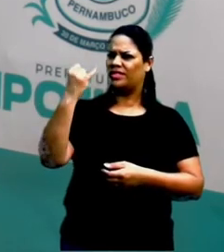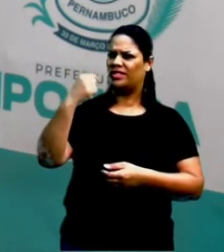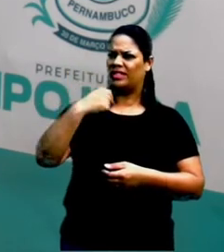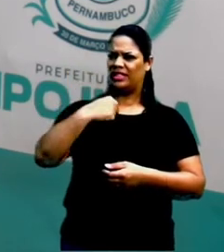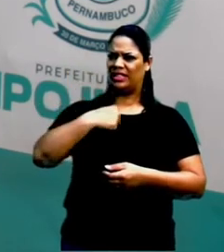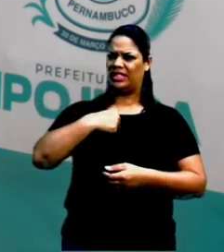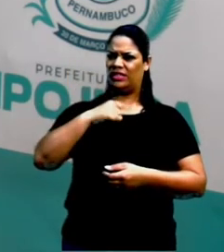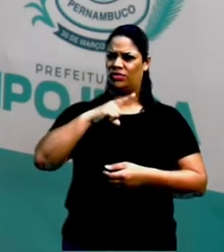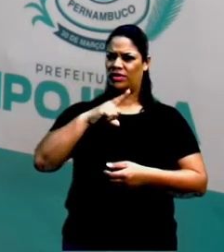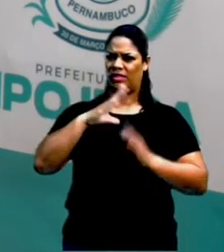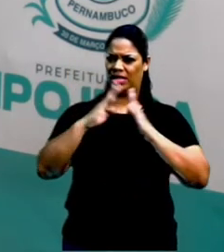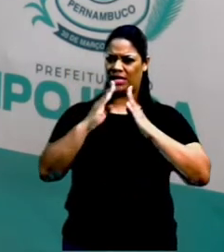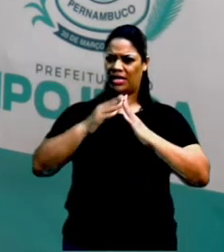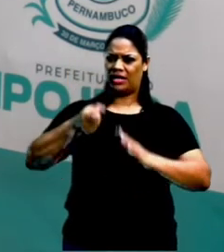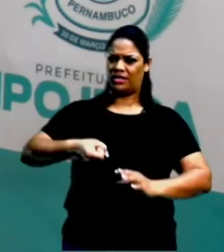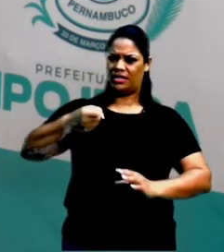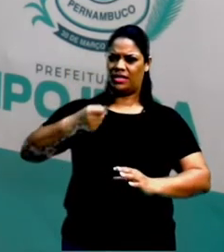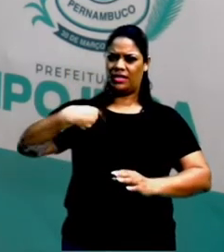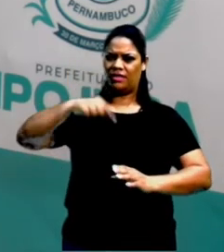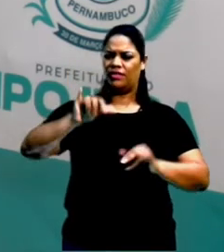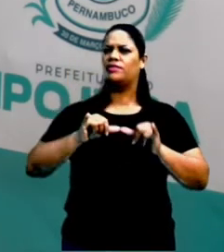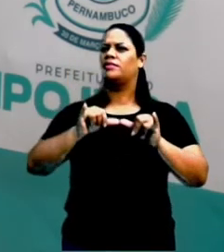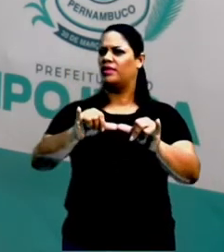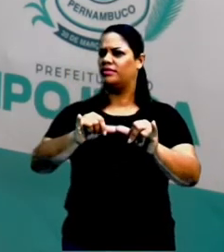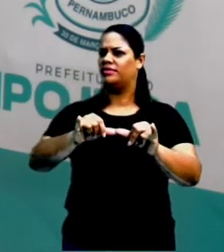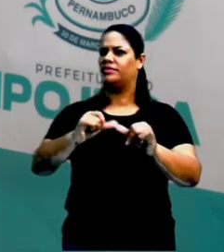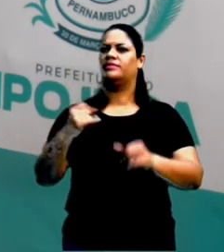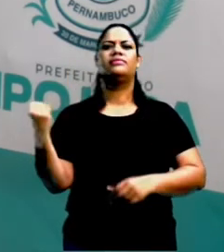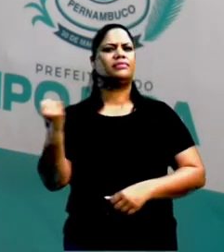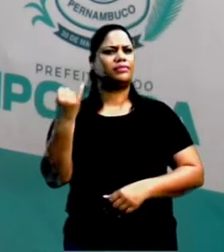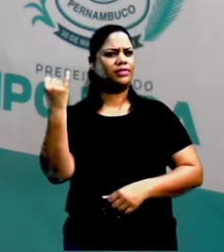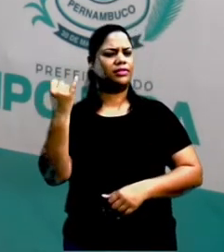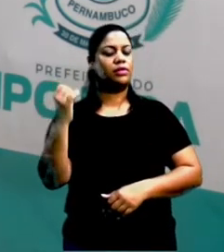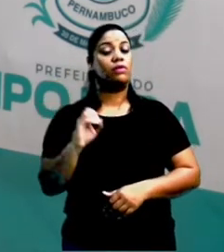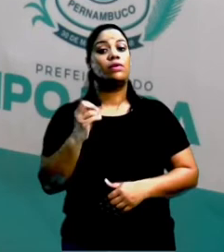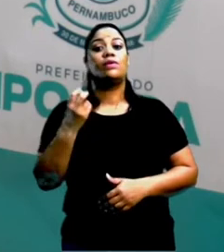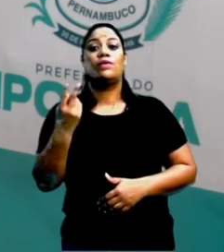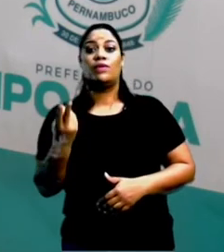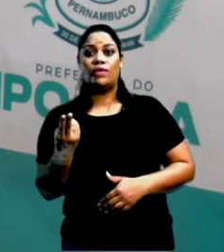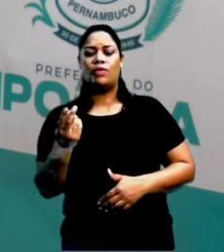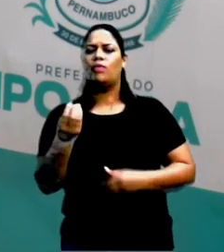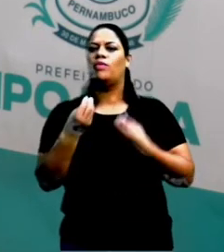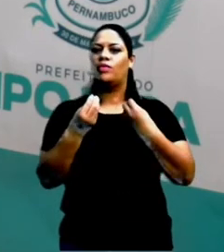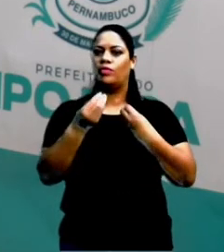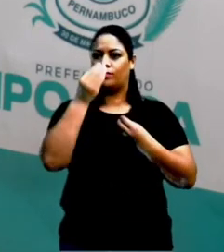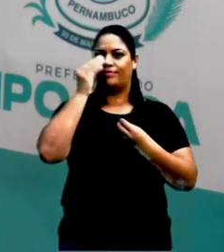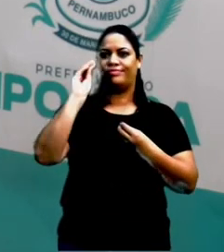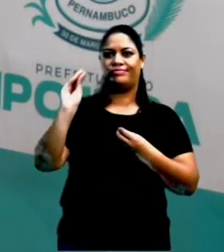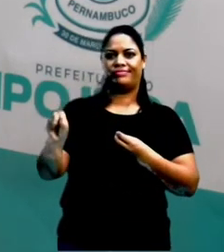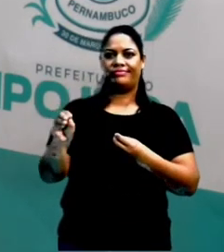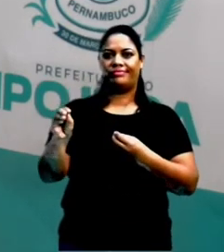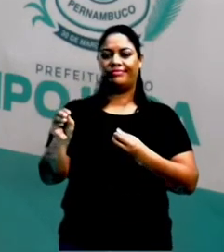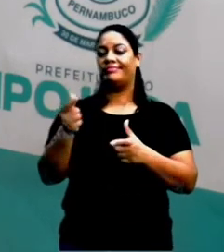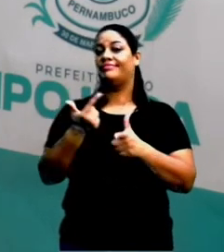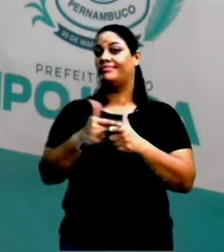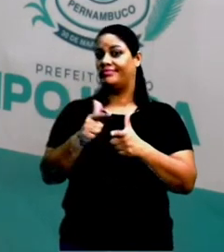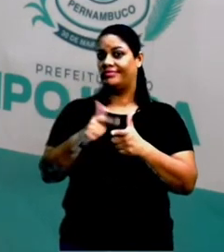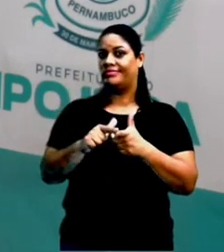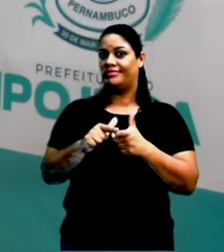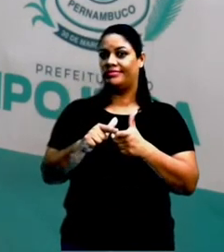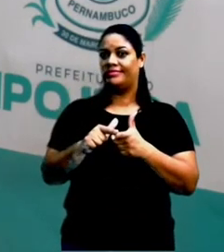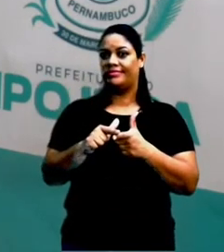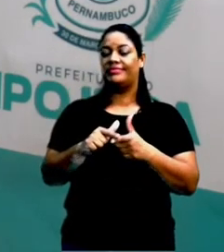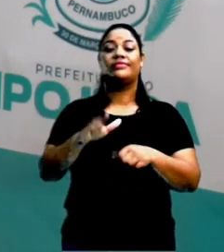a minha sacola toda vez que eu for para o supermercado, ou como devo descartar? O problema, então, a função